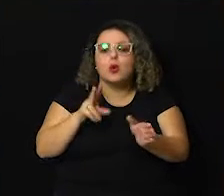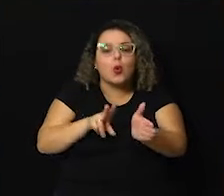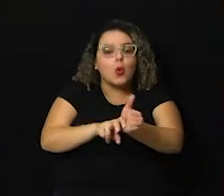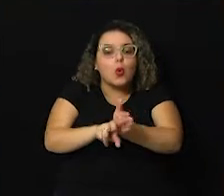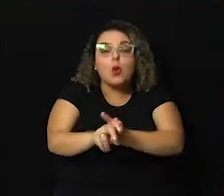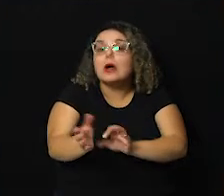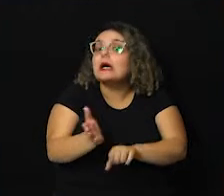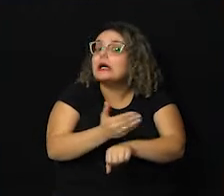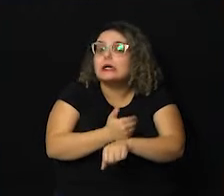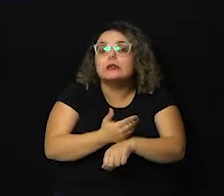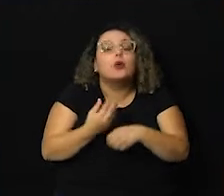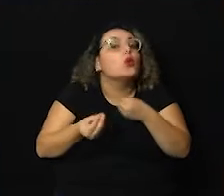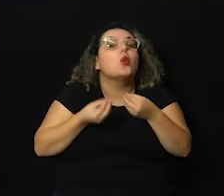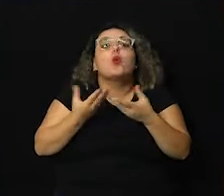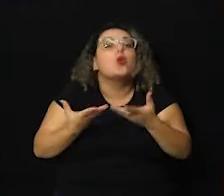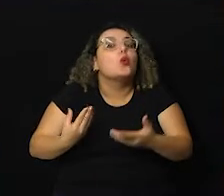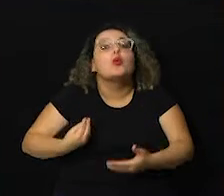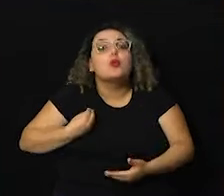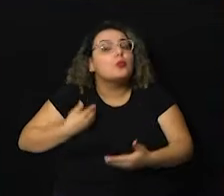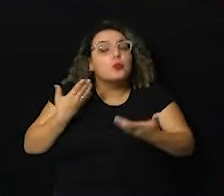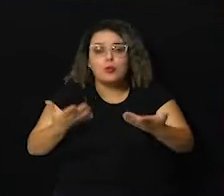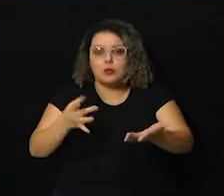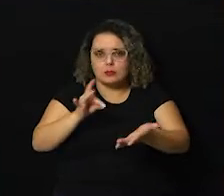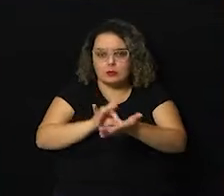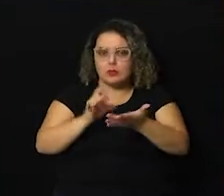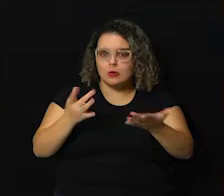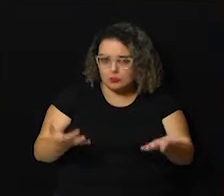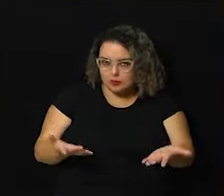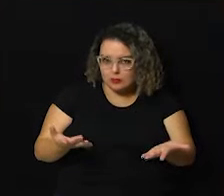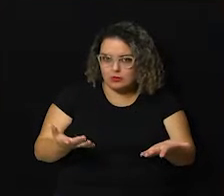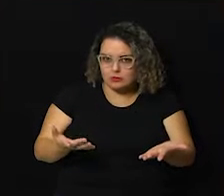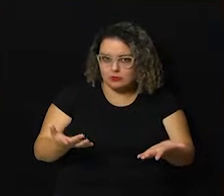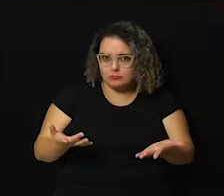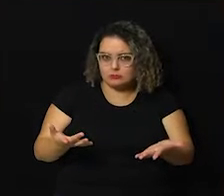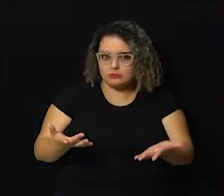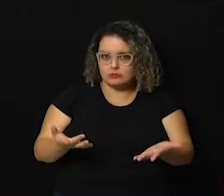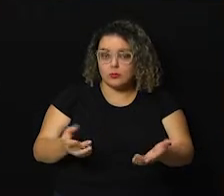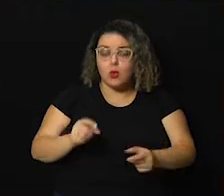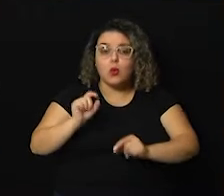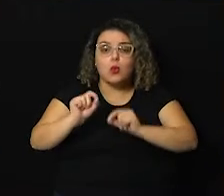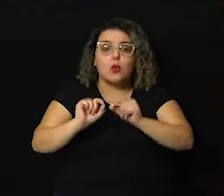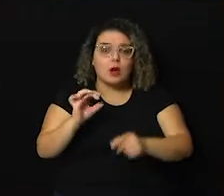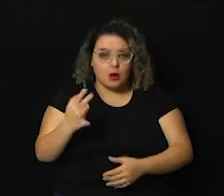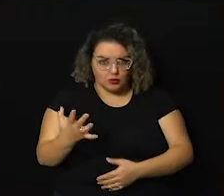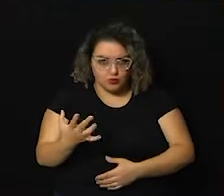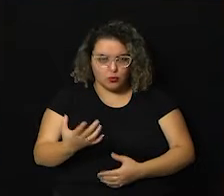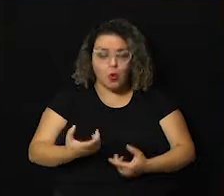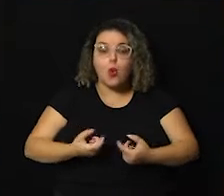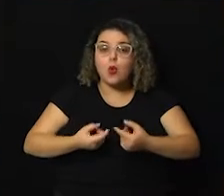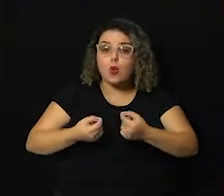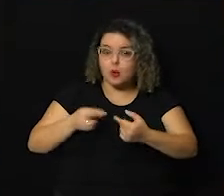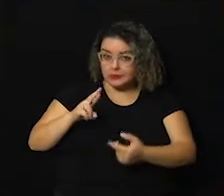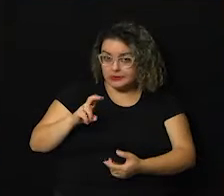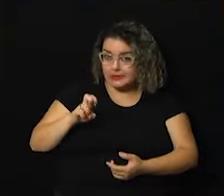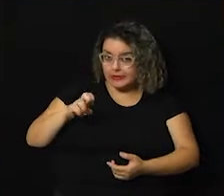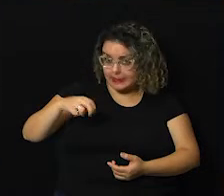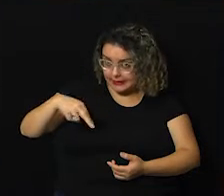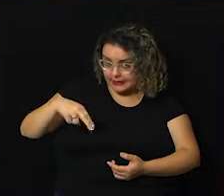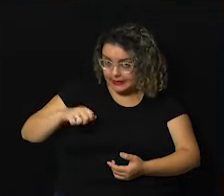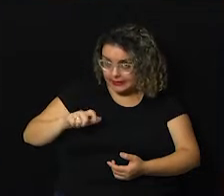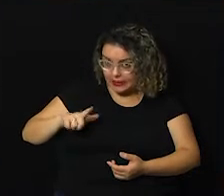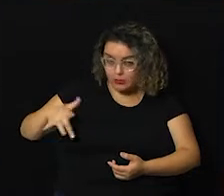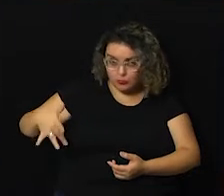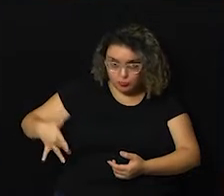diagnóstico precoce, né? Como que a gente vive com essa realidade? O fato é que o câncer renal é uma doença